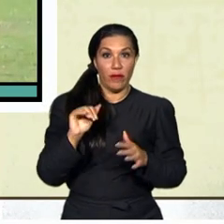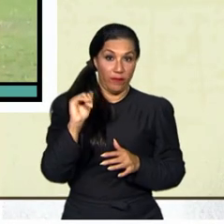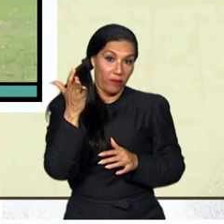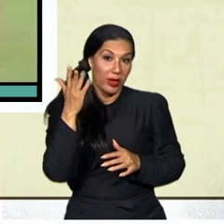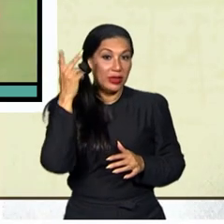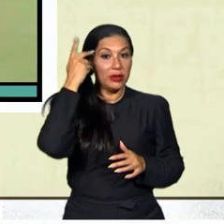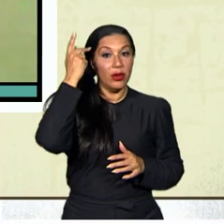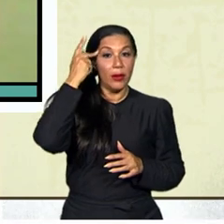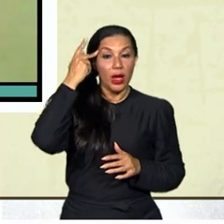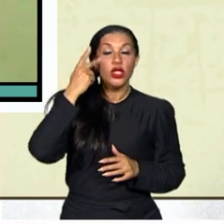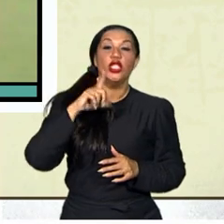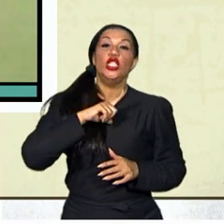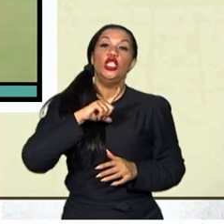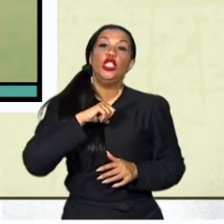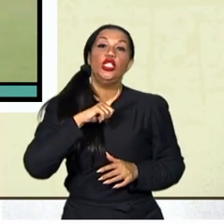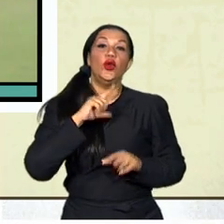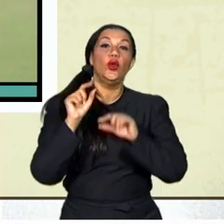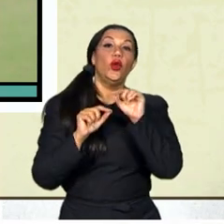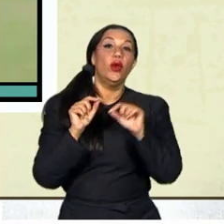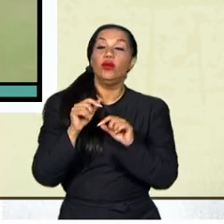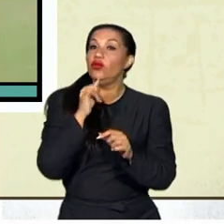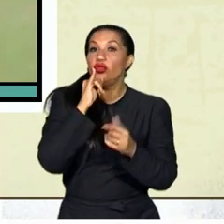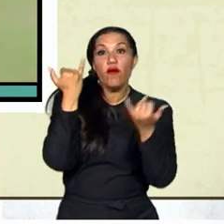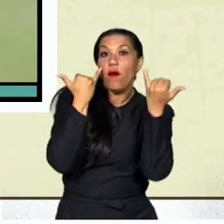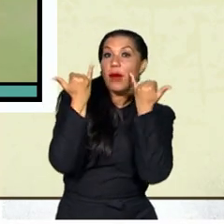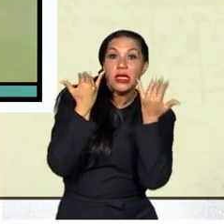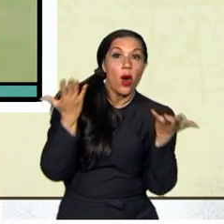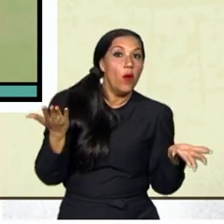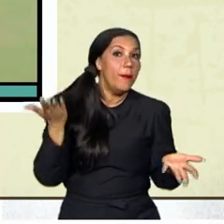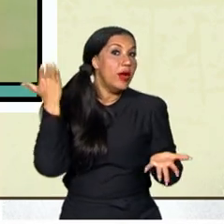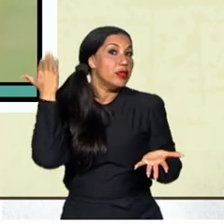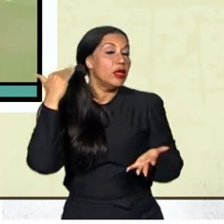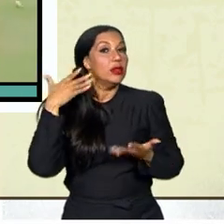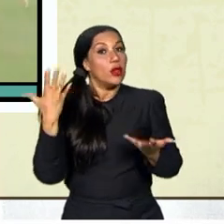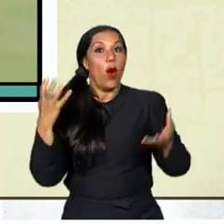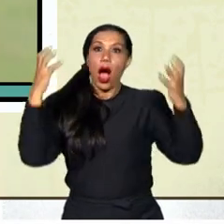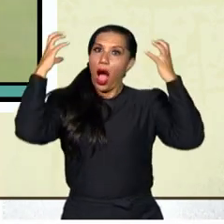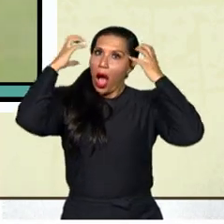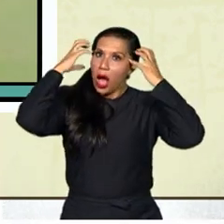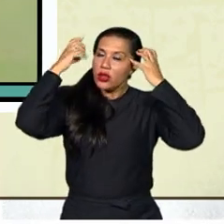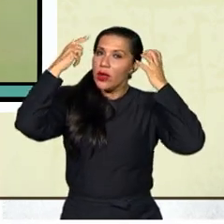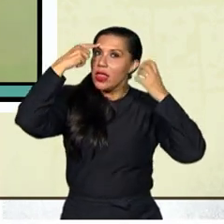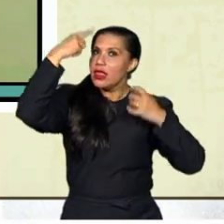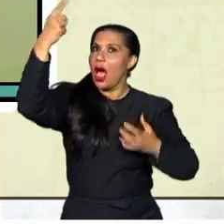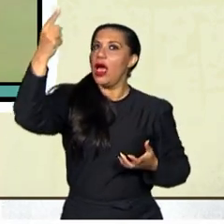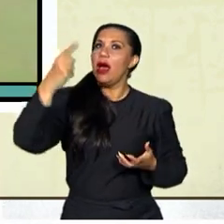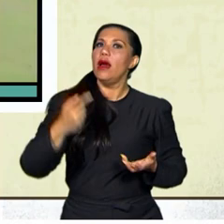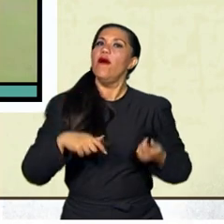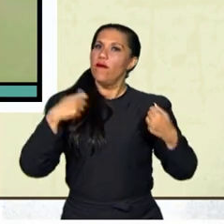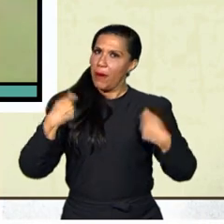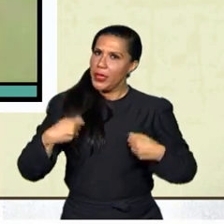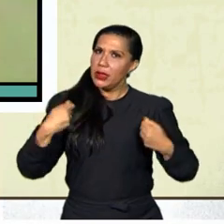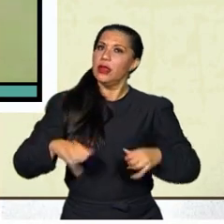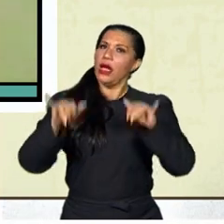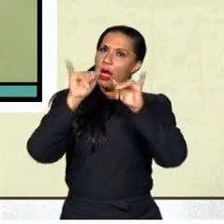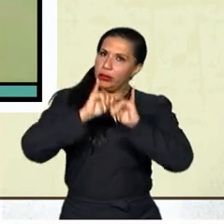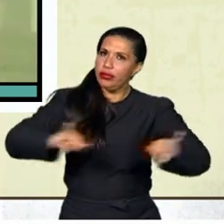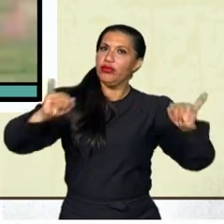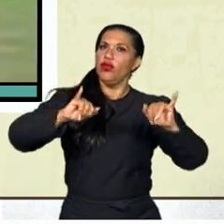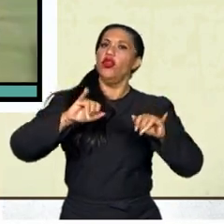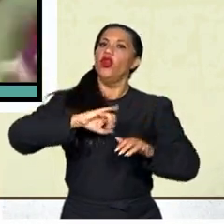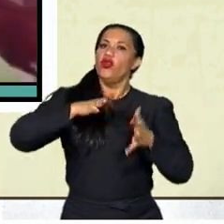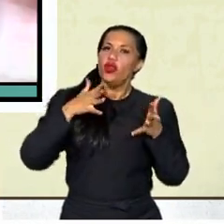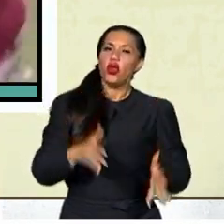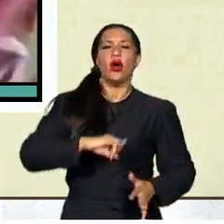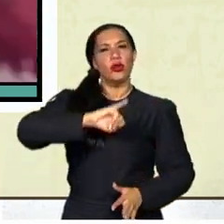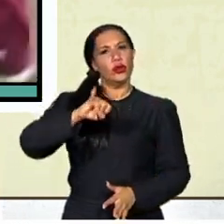Paulo, a gente não tinha informação. E aí a rádio veio com essa ideia, puxa, vamos tentar transmitir os jogos do Juventus